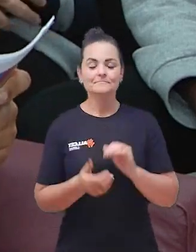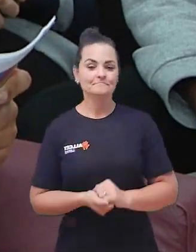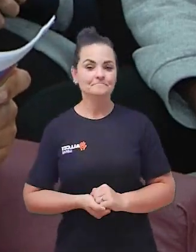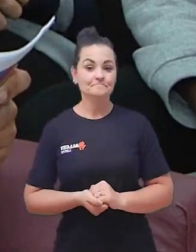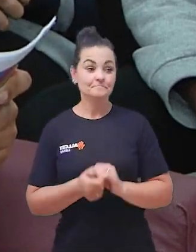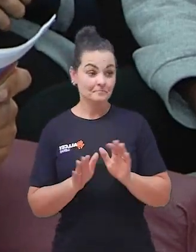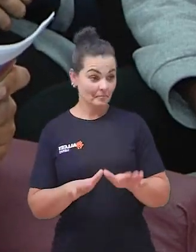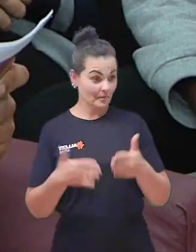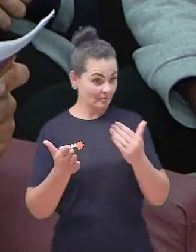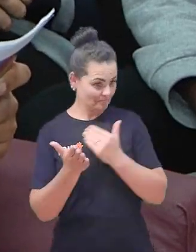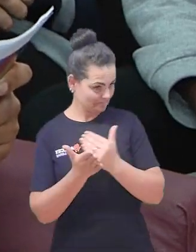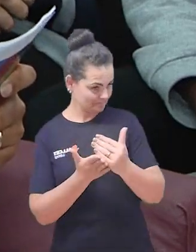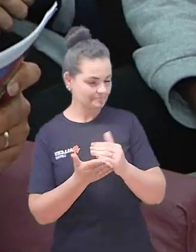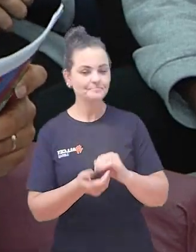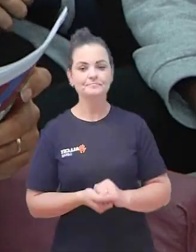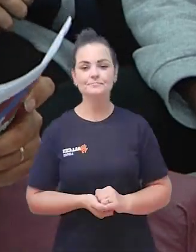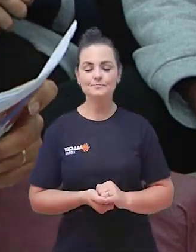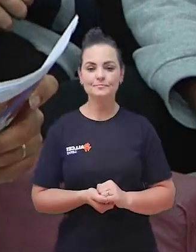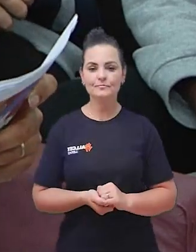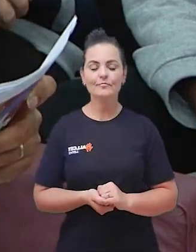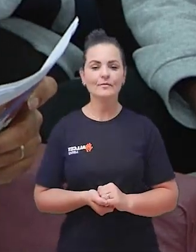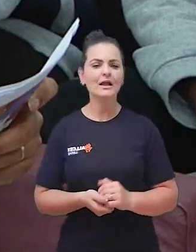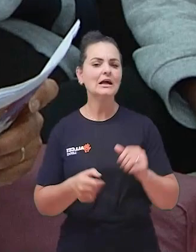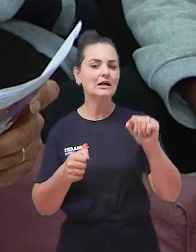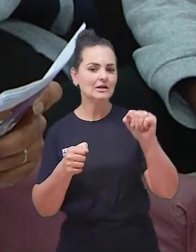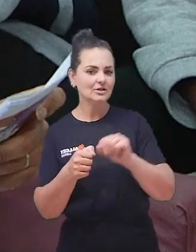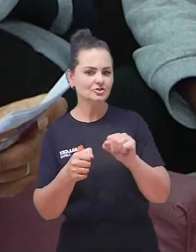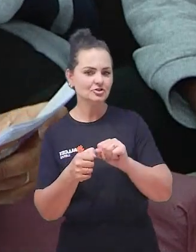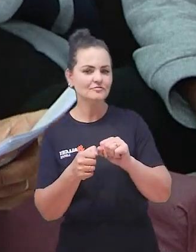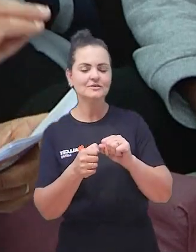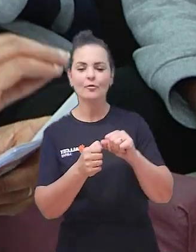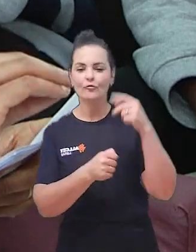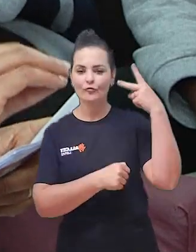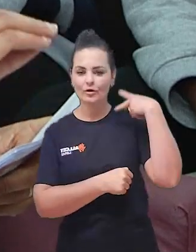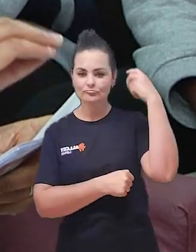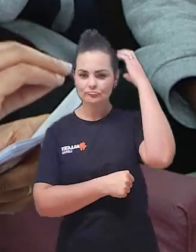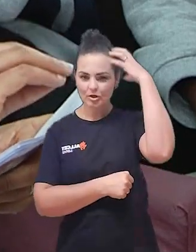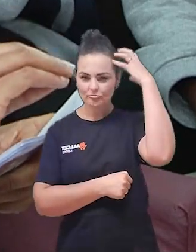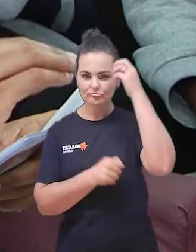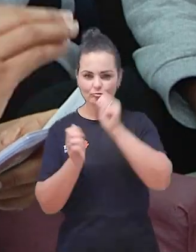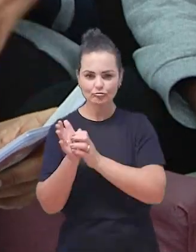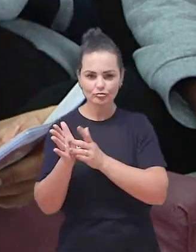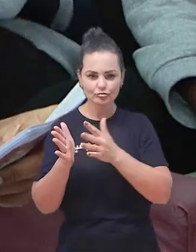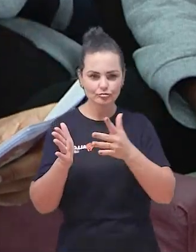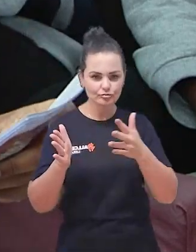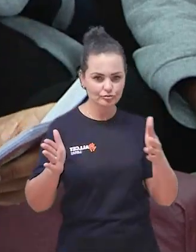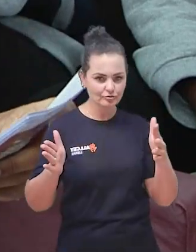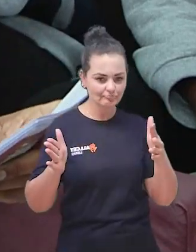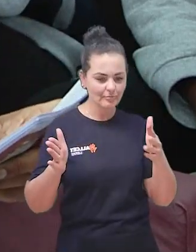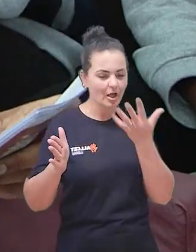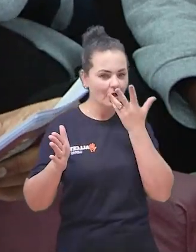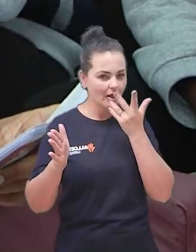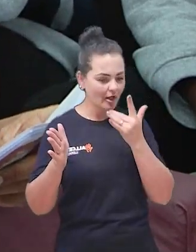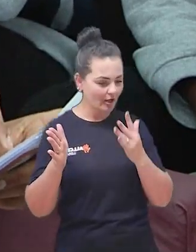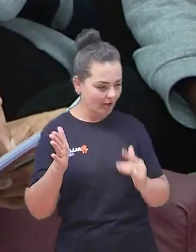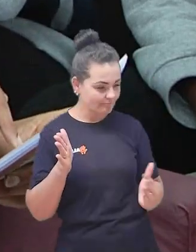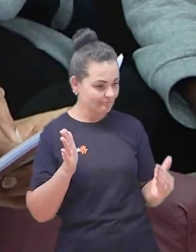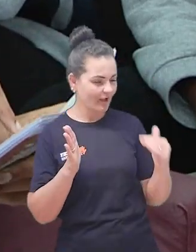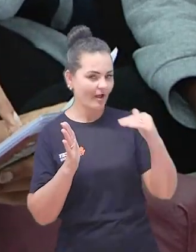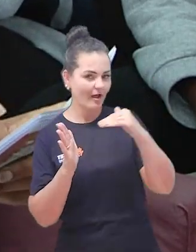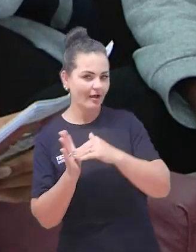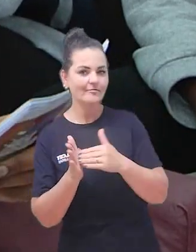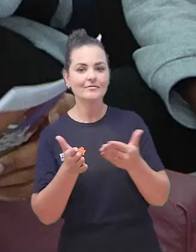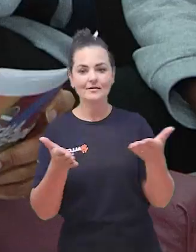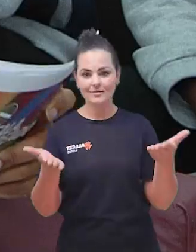Então vamos lá. Nós faremos uma trajetória do Osmair Gadotti desde criança até os